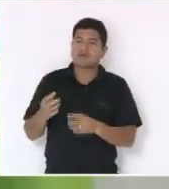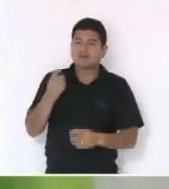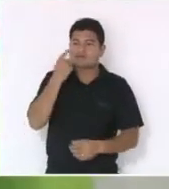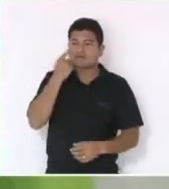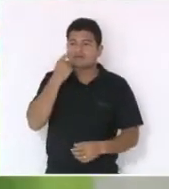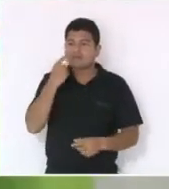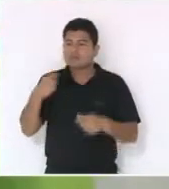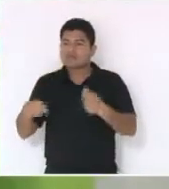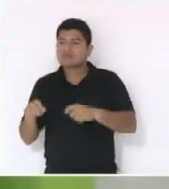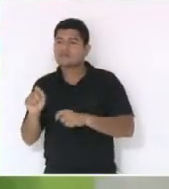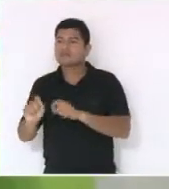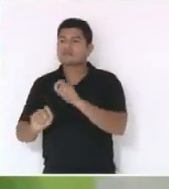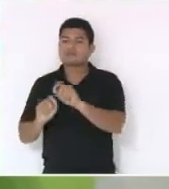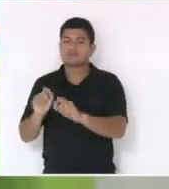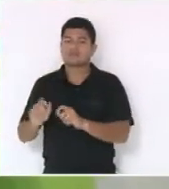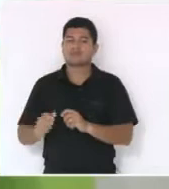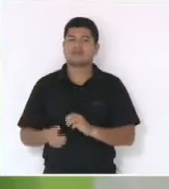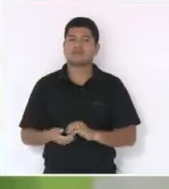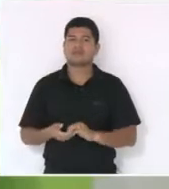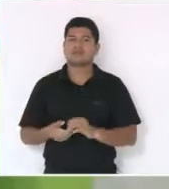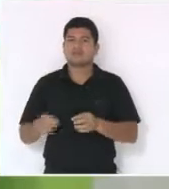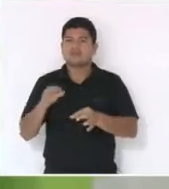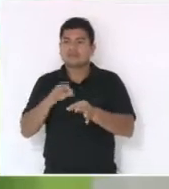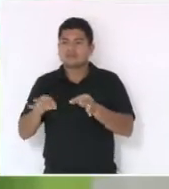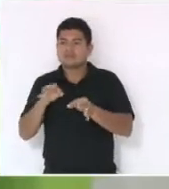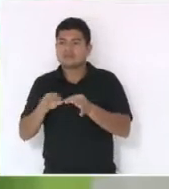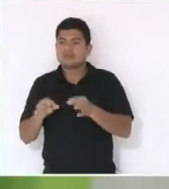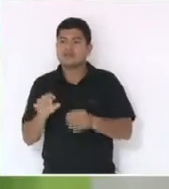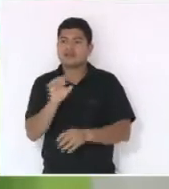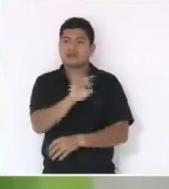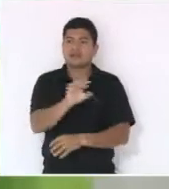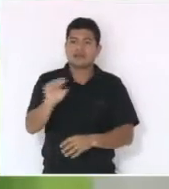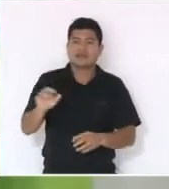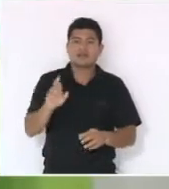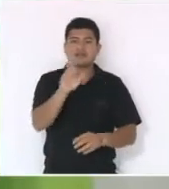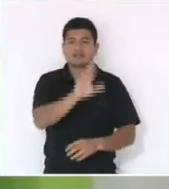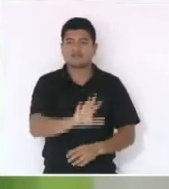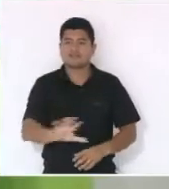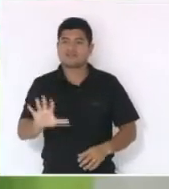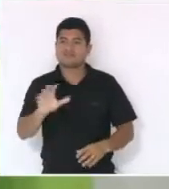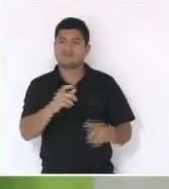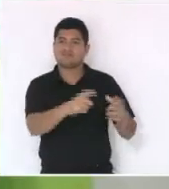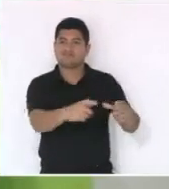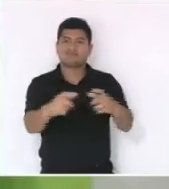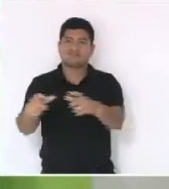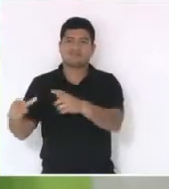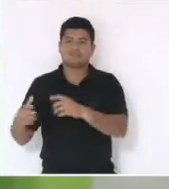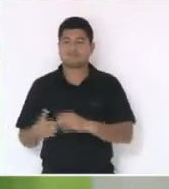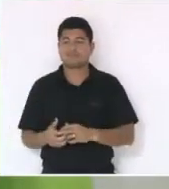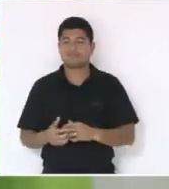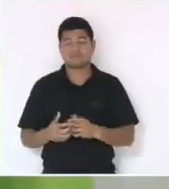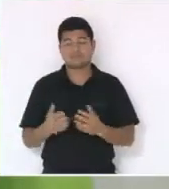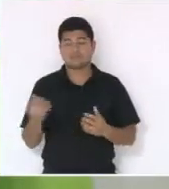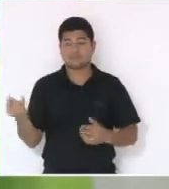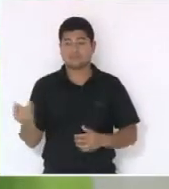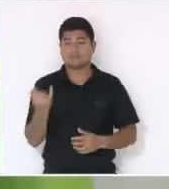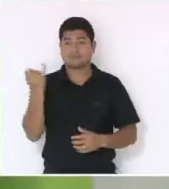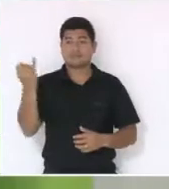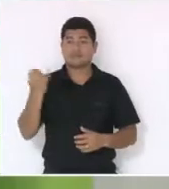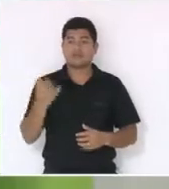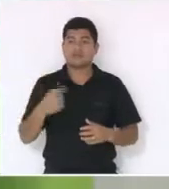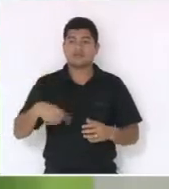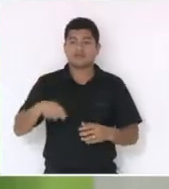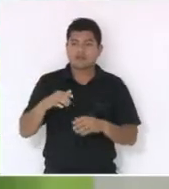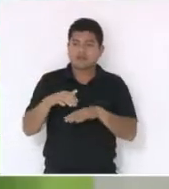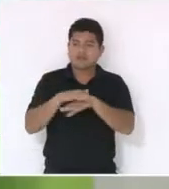cada instituição e de cada região. Então, isso é importante, nós conversamos